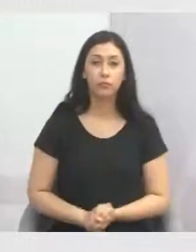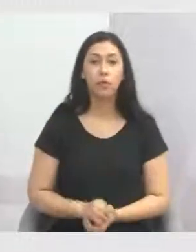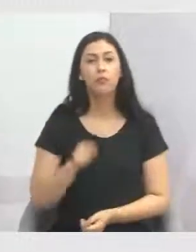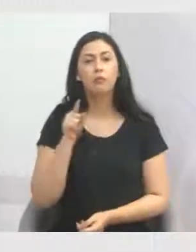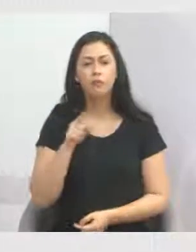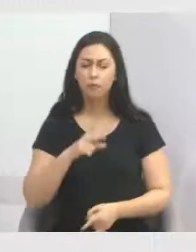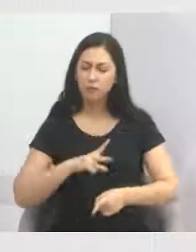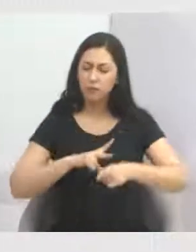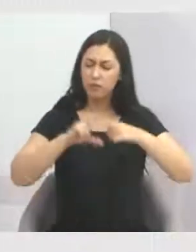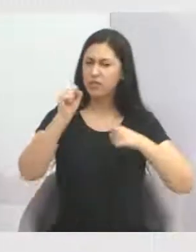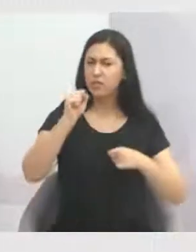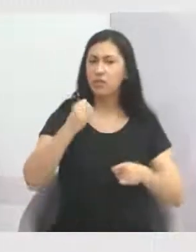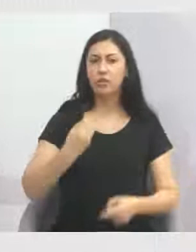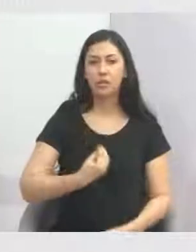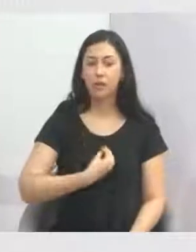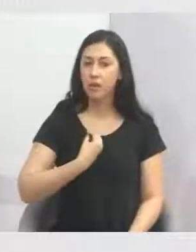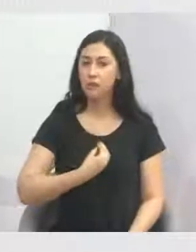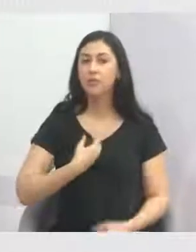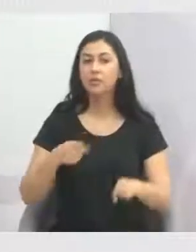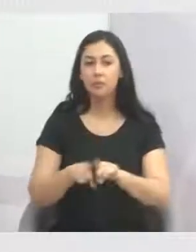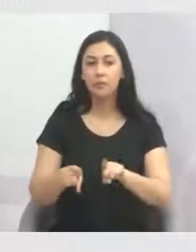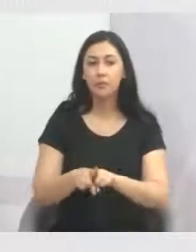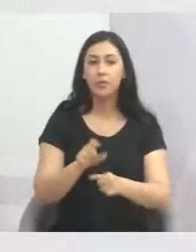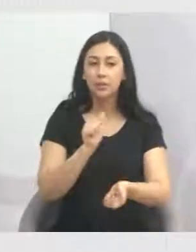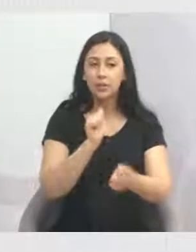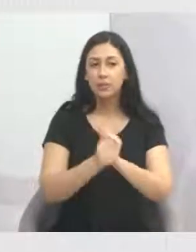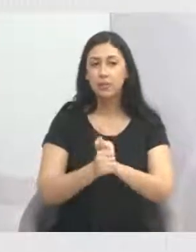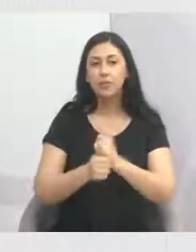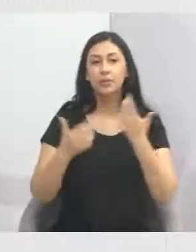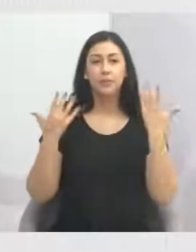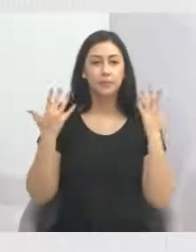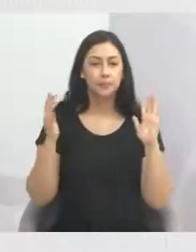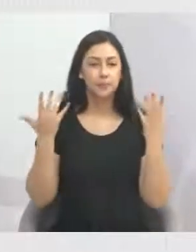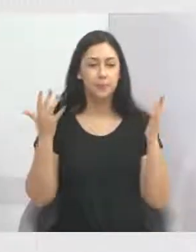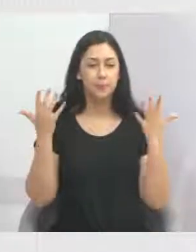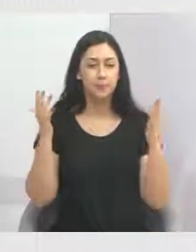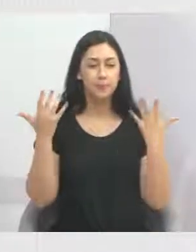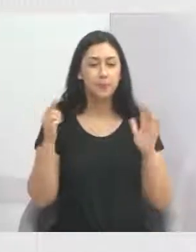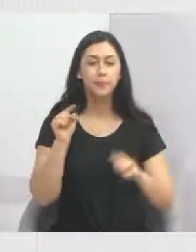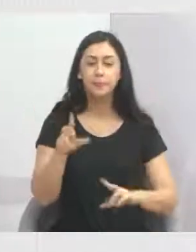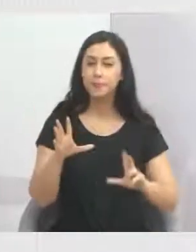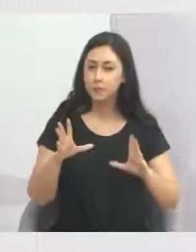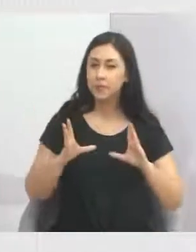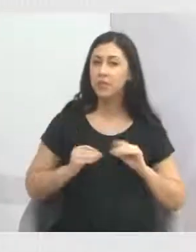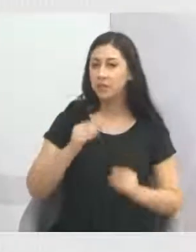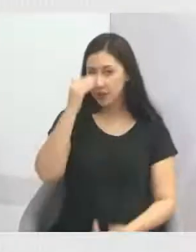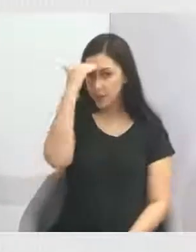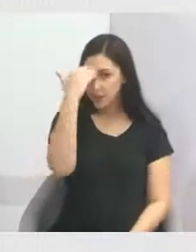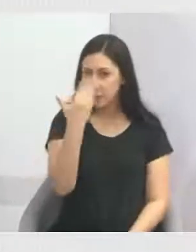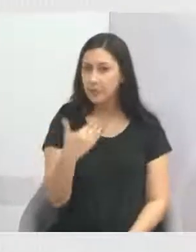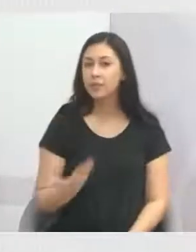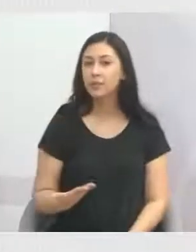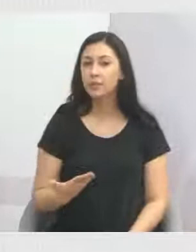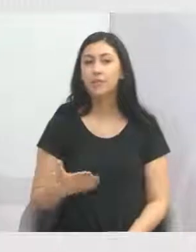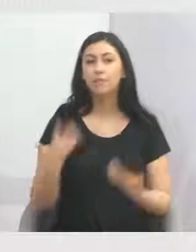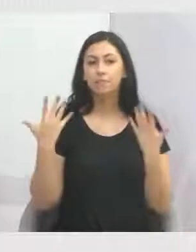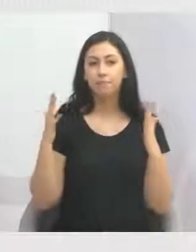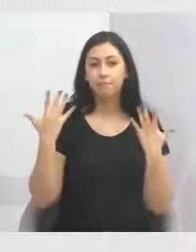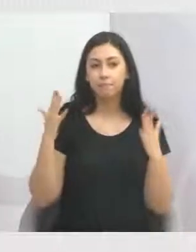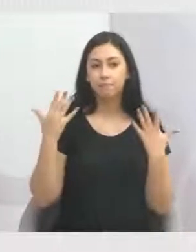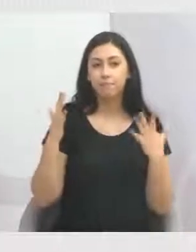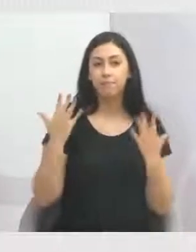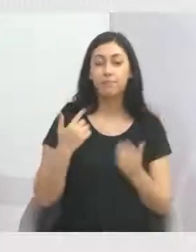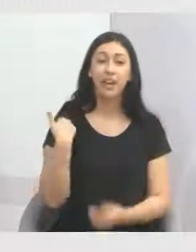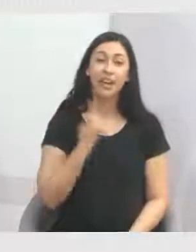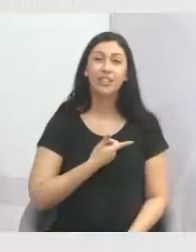um vencedor na vida e no esporte. Parabéns, Jean. Você merece essa homenagem, meu amigo. Parabéns. A gente